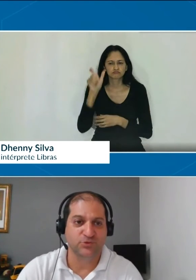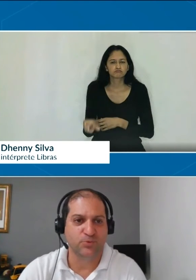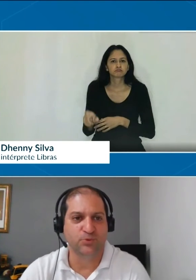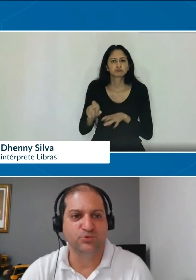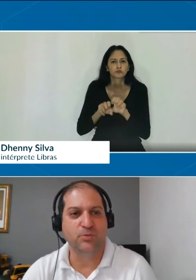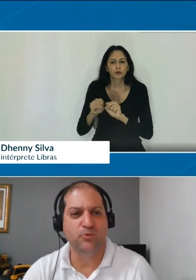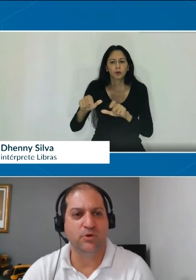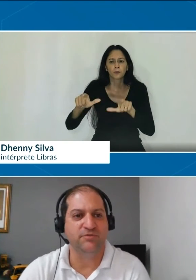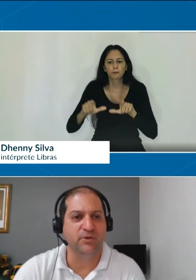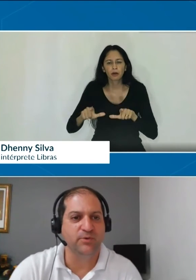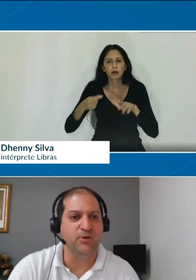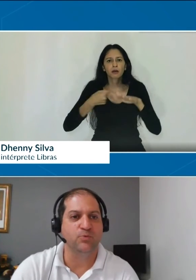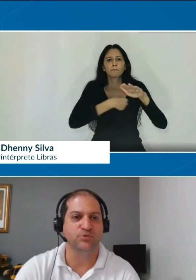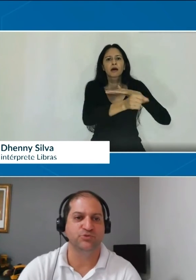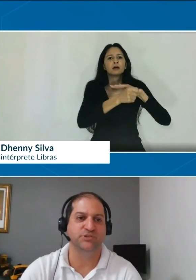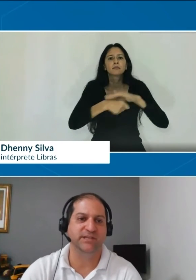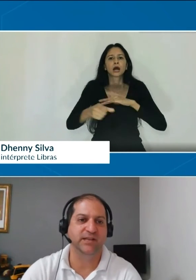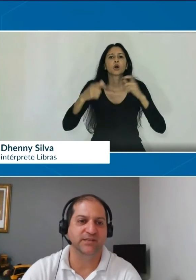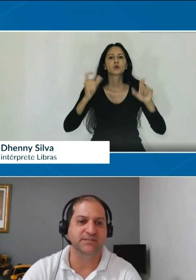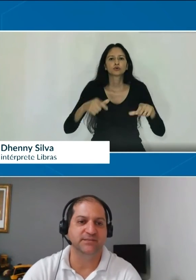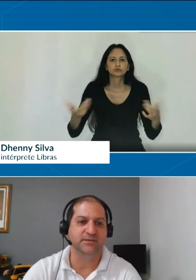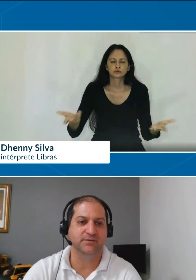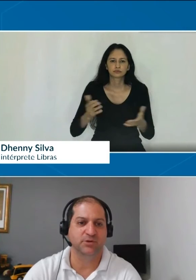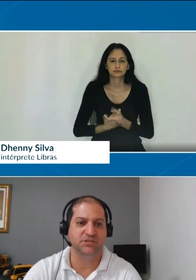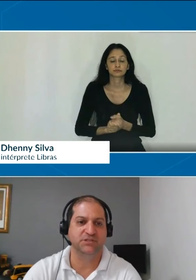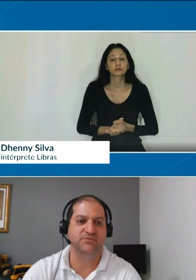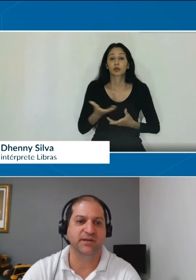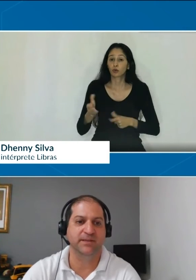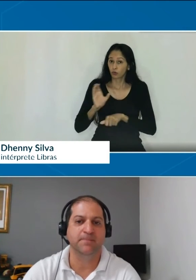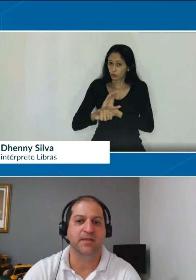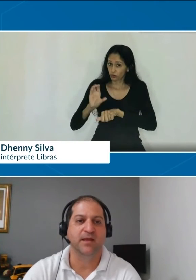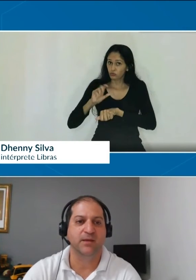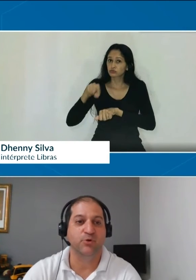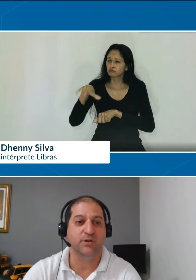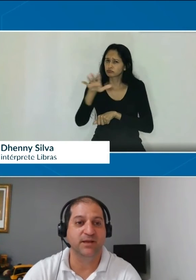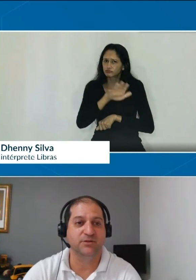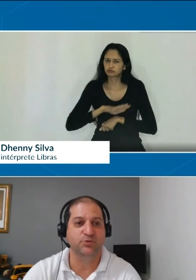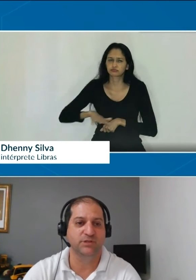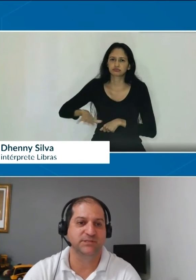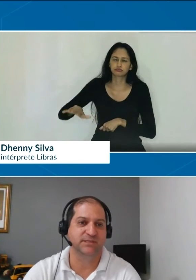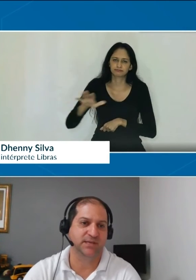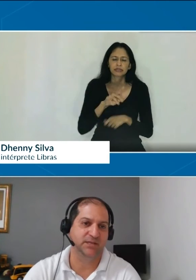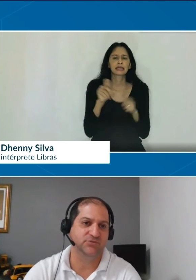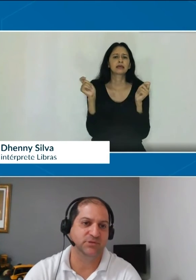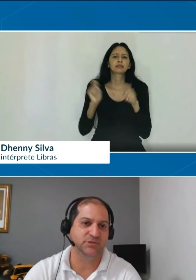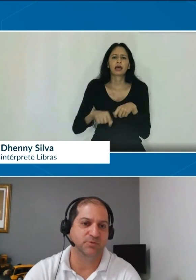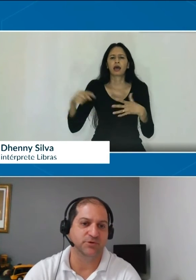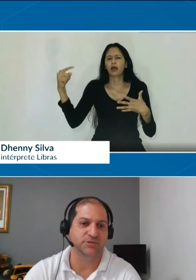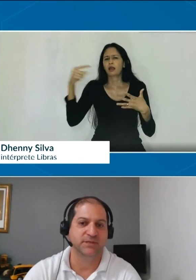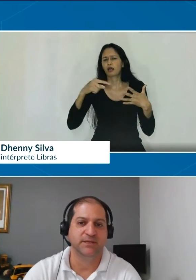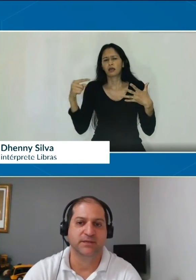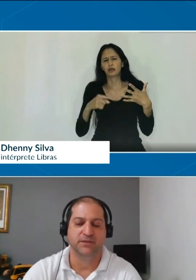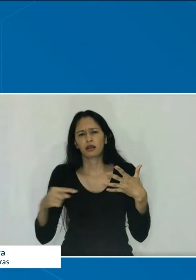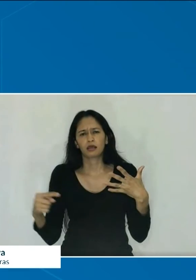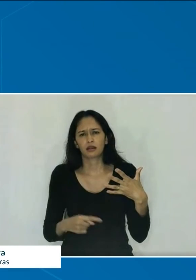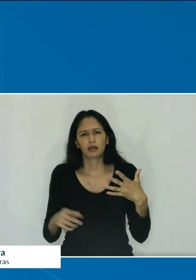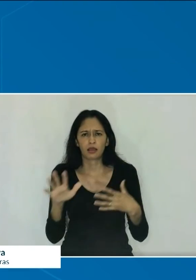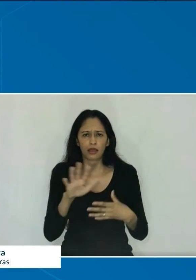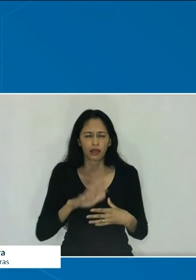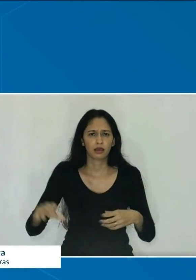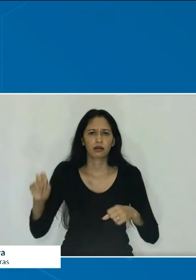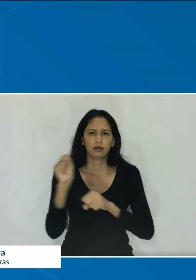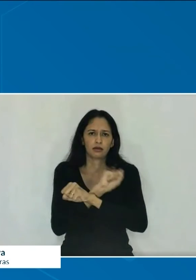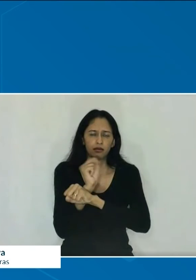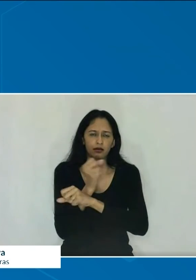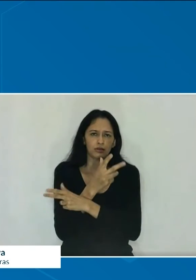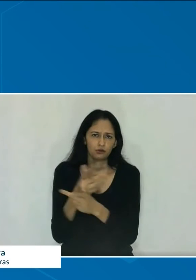Bem, o nosso curso, como o Rony falou, ele é um curso generalista, né? Então, a gente vai abordar todas as áreas do transporte. Então, a gente